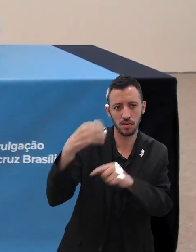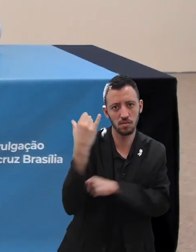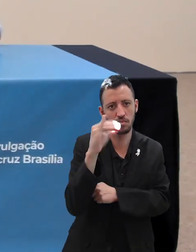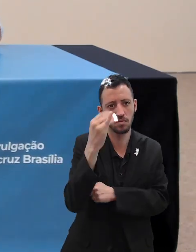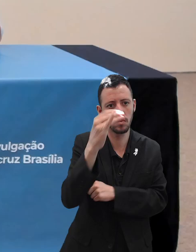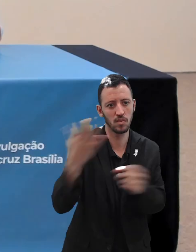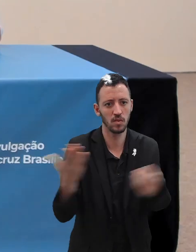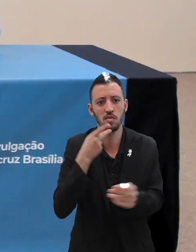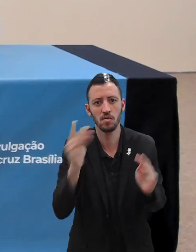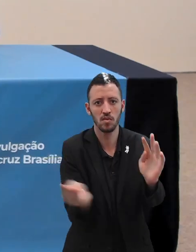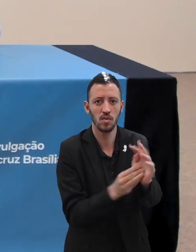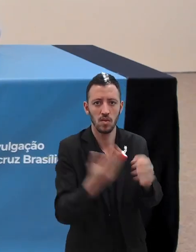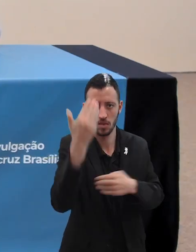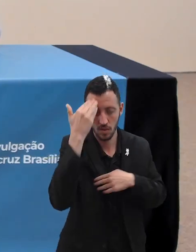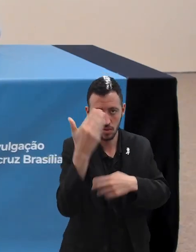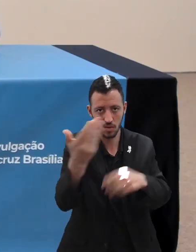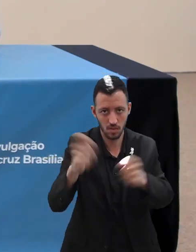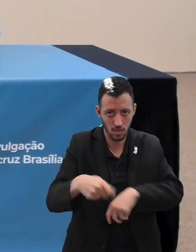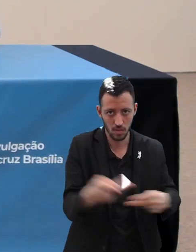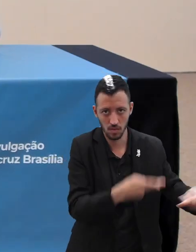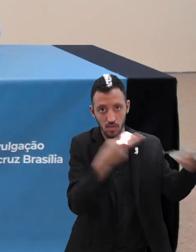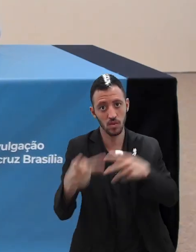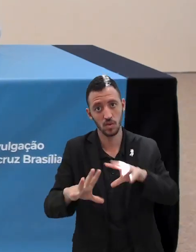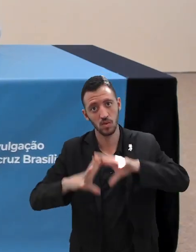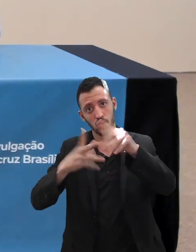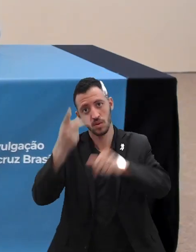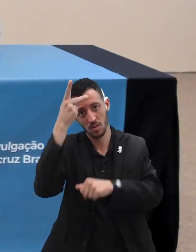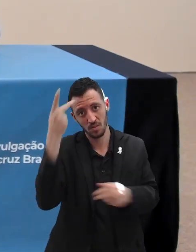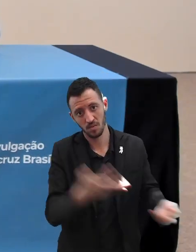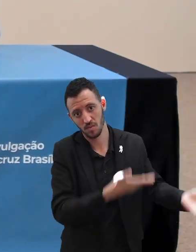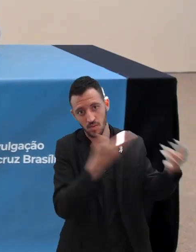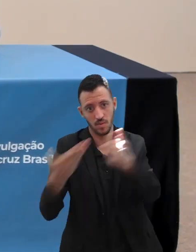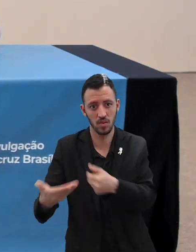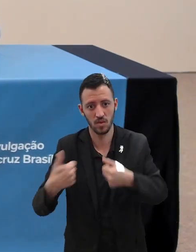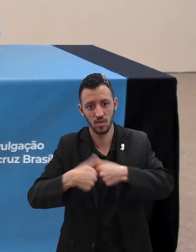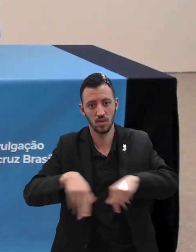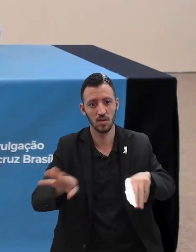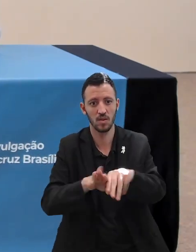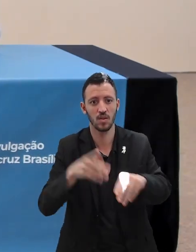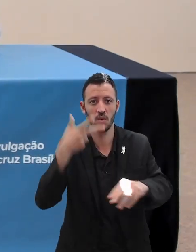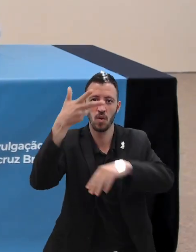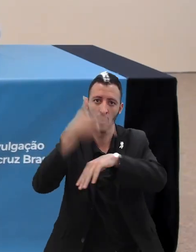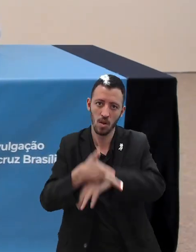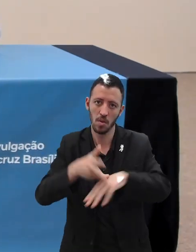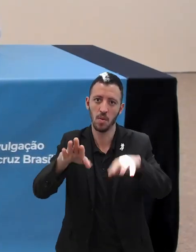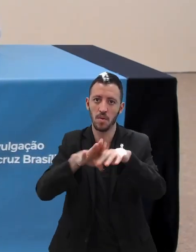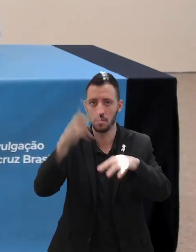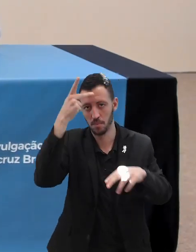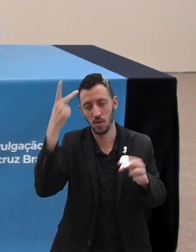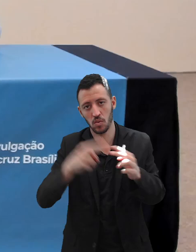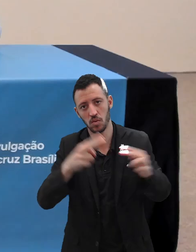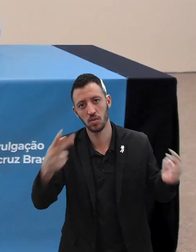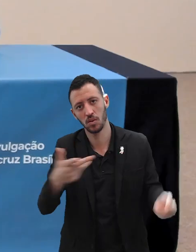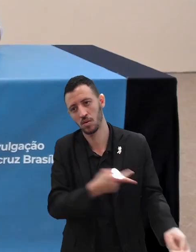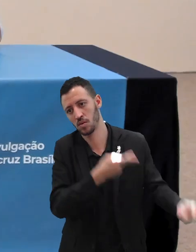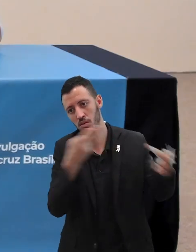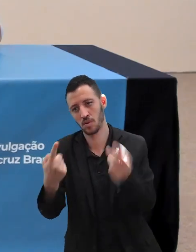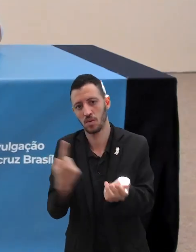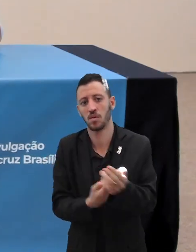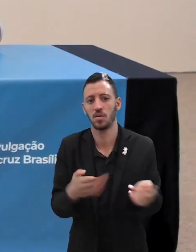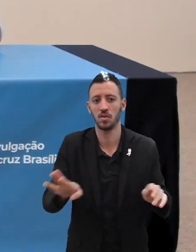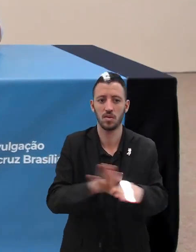eu queria fazer só esse registro, agradecer aqui a participação de todos vocês, também a quem está online nos assistindo, aos nossos participantes, aos nossos